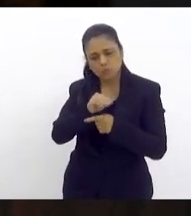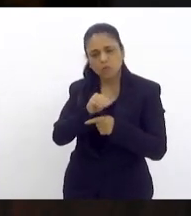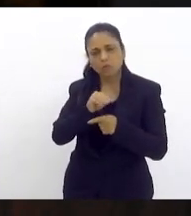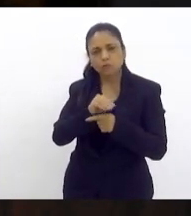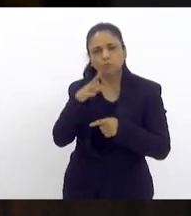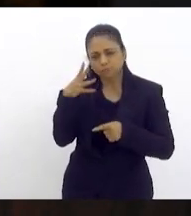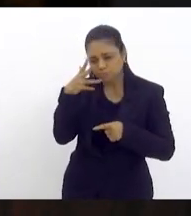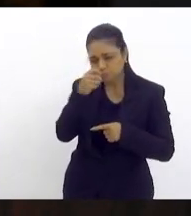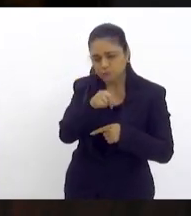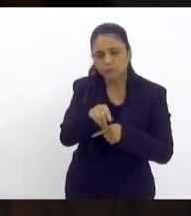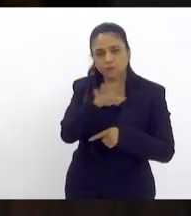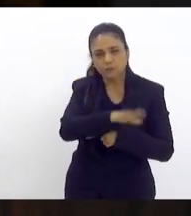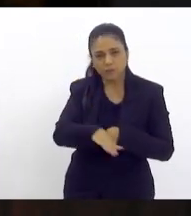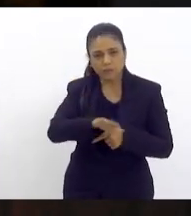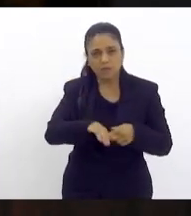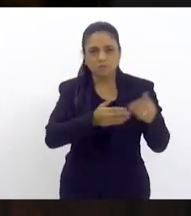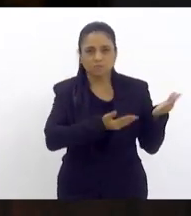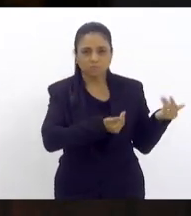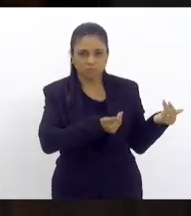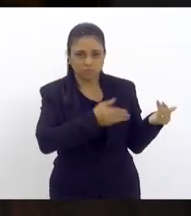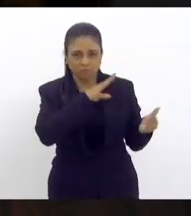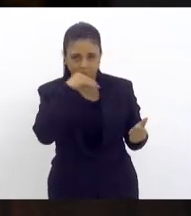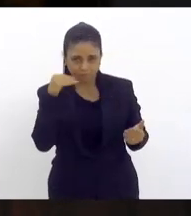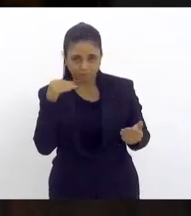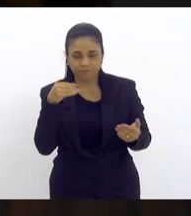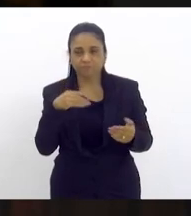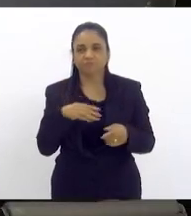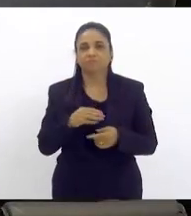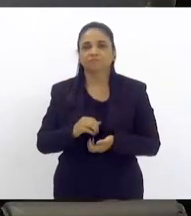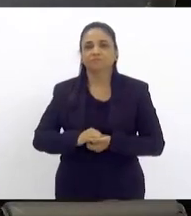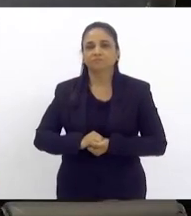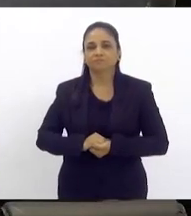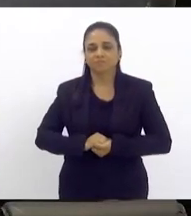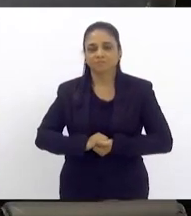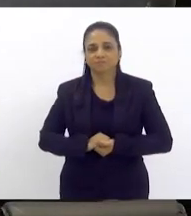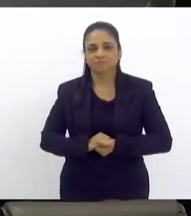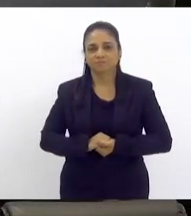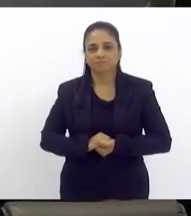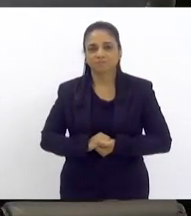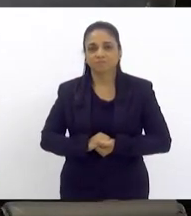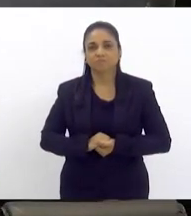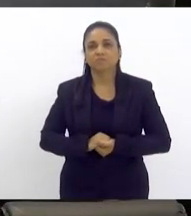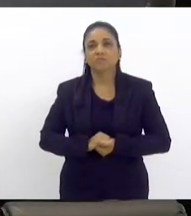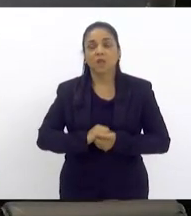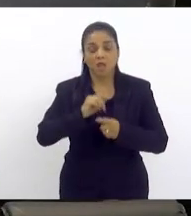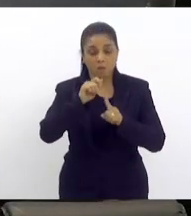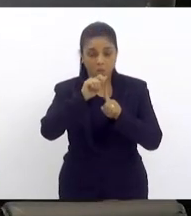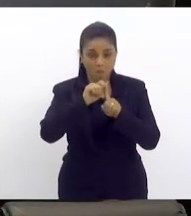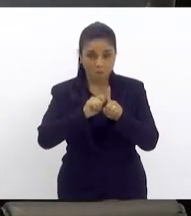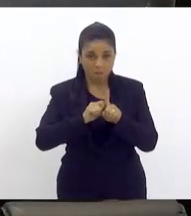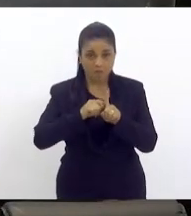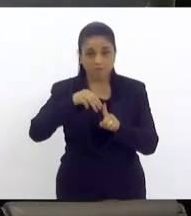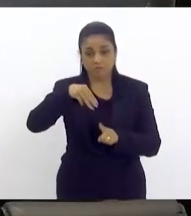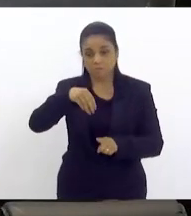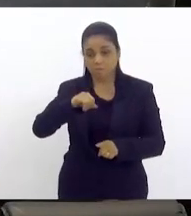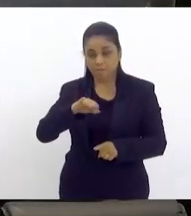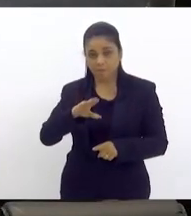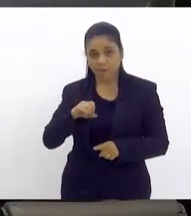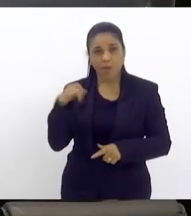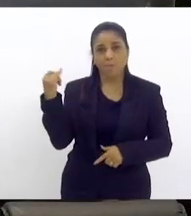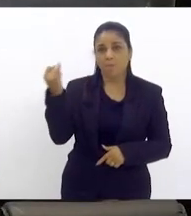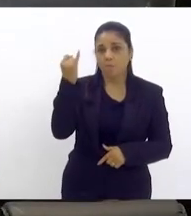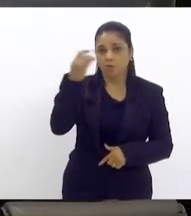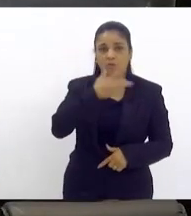e adolescentes tão rápido só porque hoje também é um dia importante para a saúde das mulheres